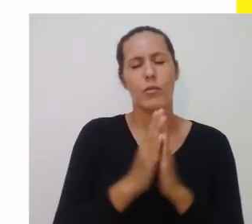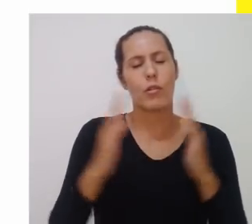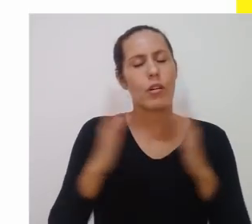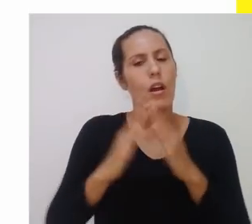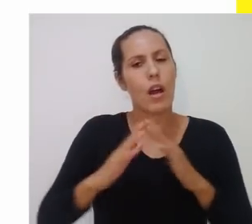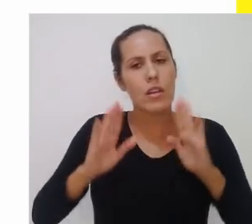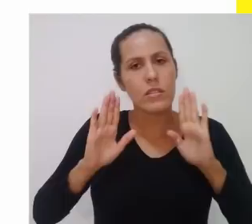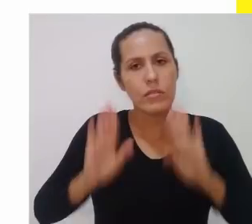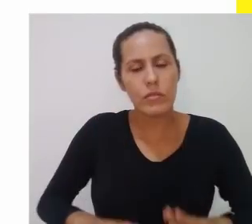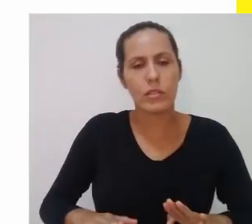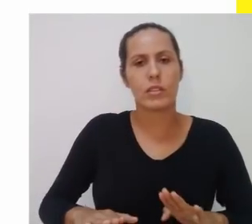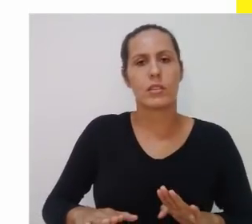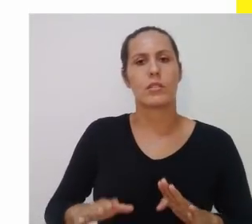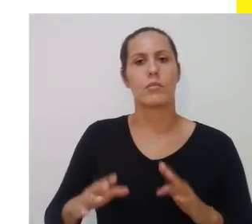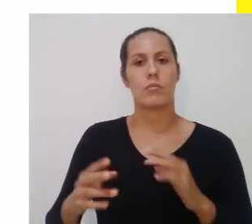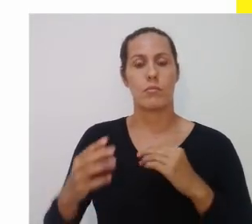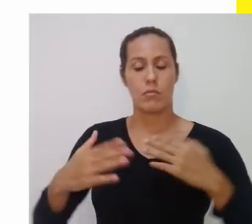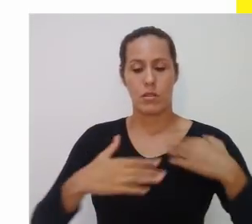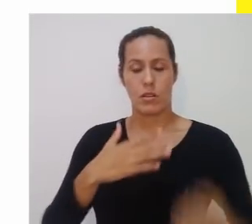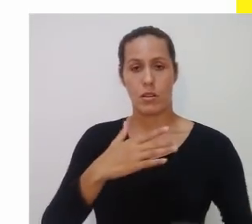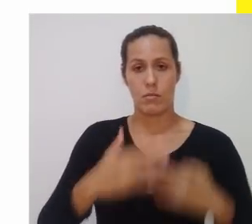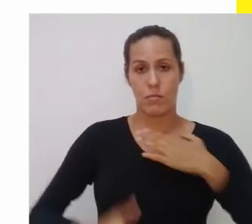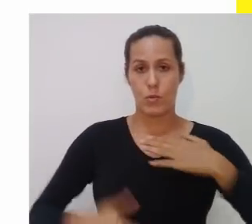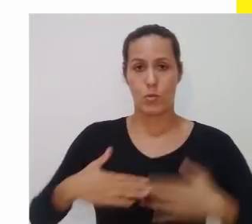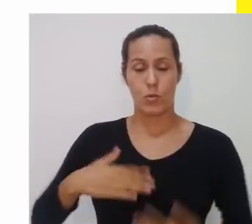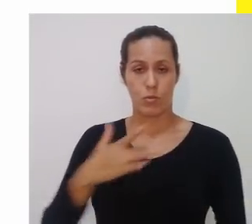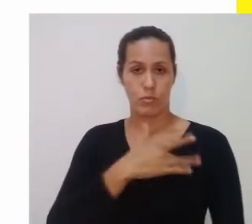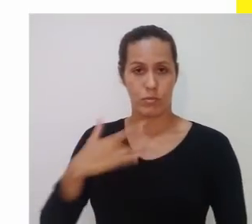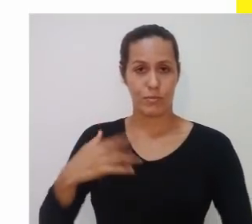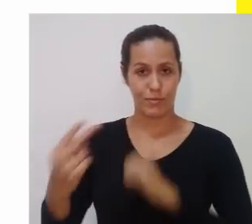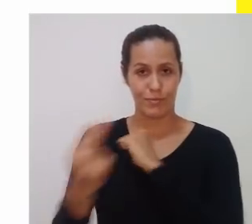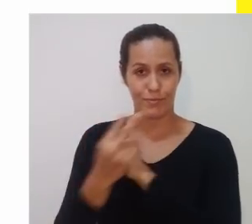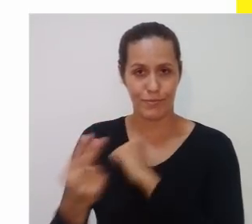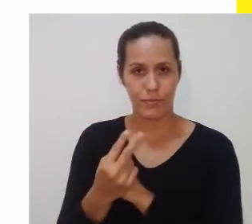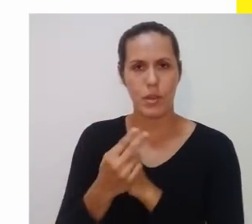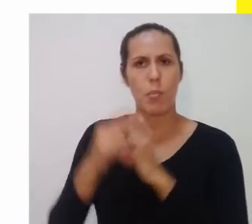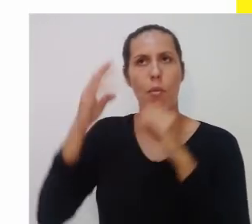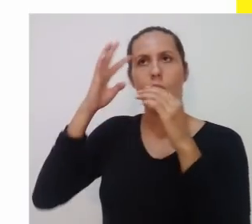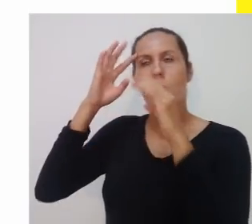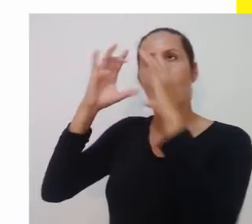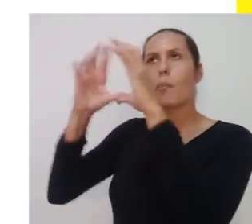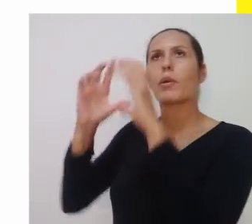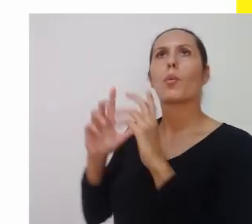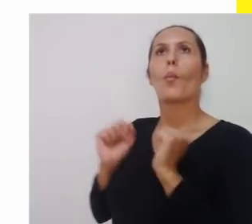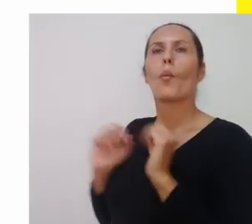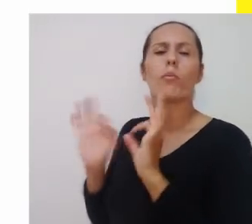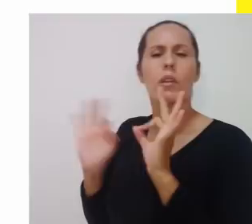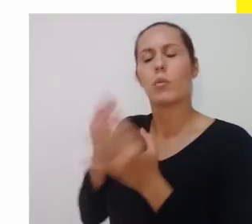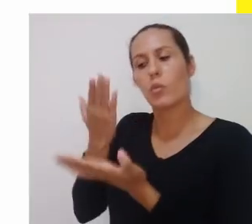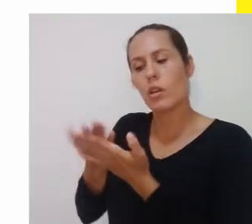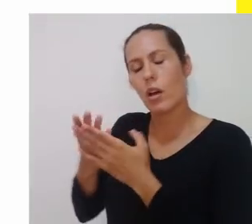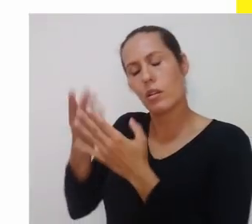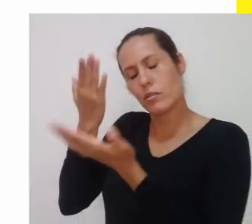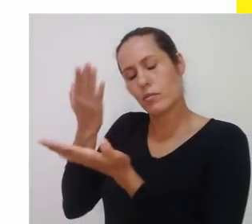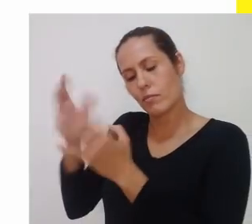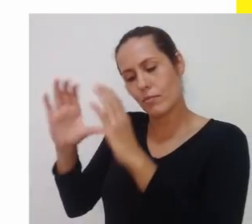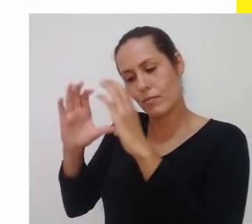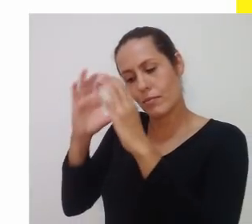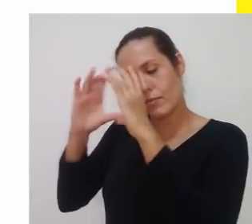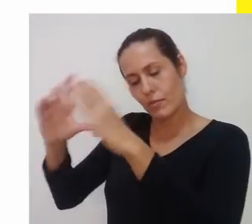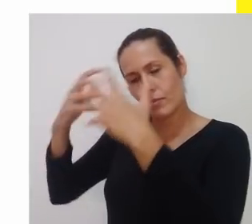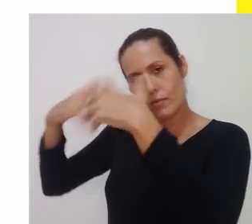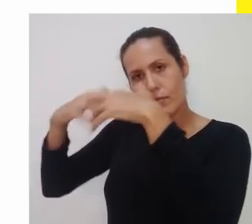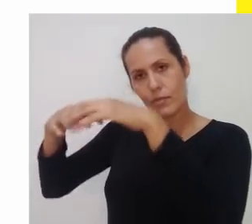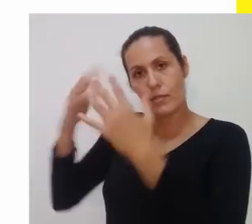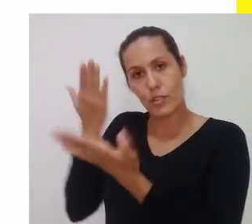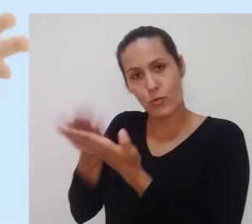em casa para cuidar da saúde do corpo, mas não deixem a mente vazia. Fiquem em casa estudando para cuidar da